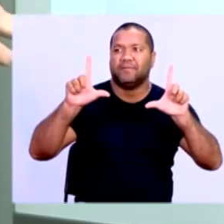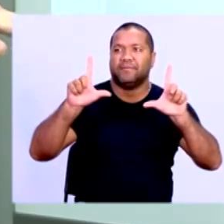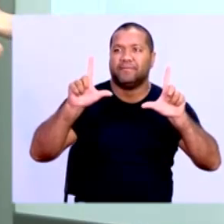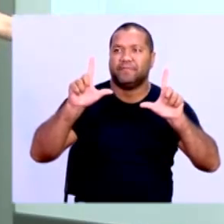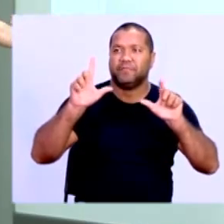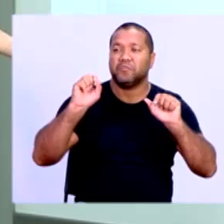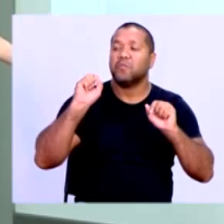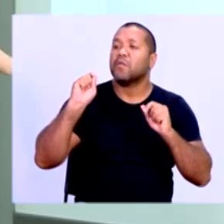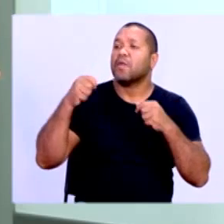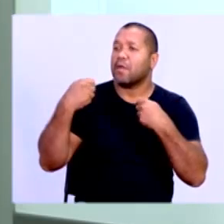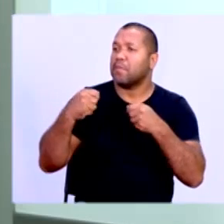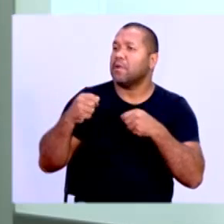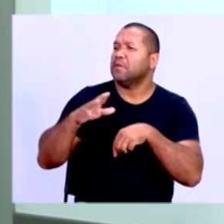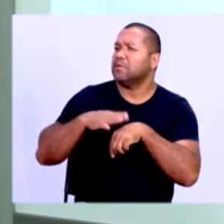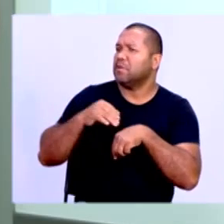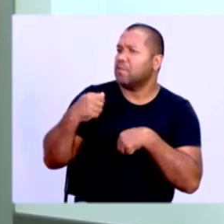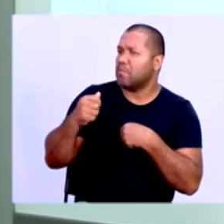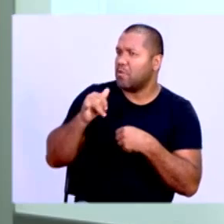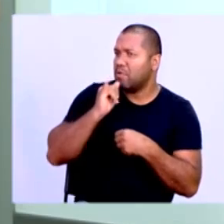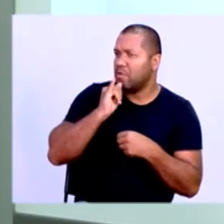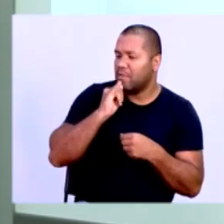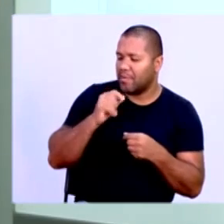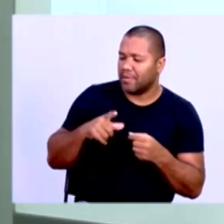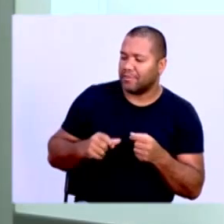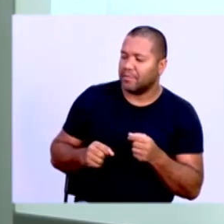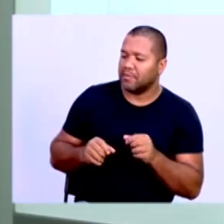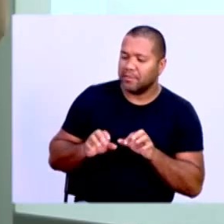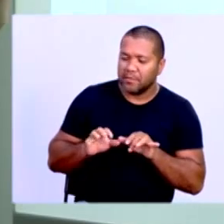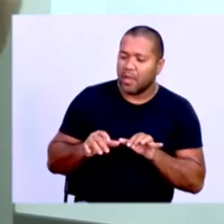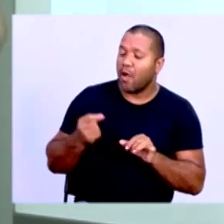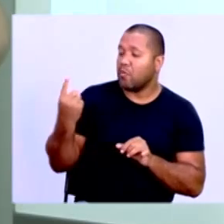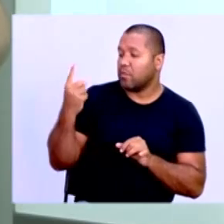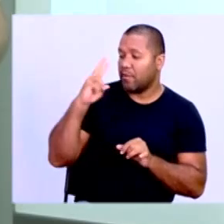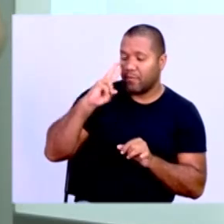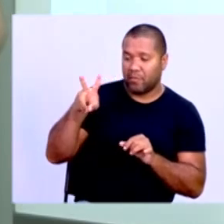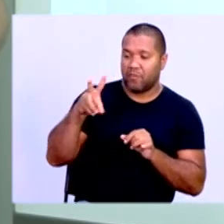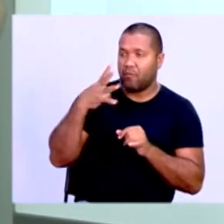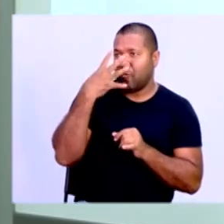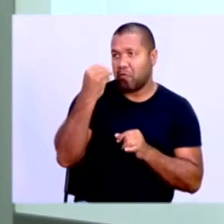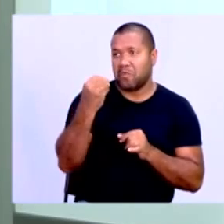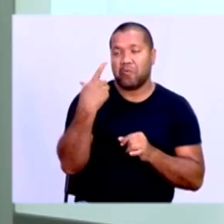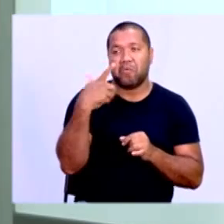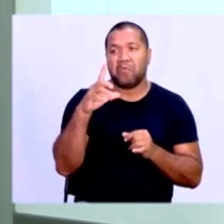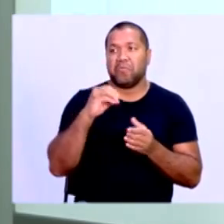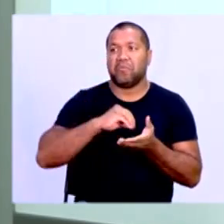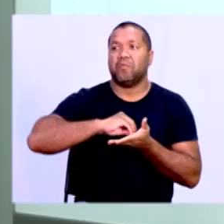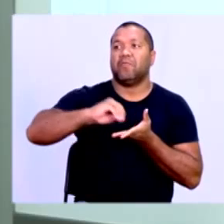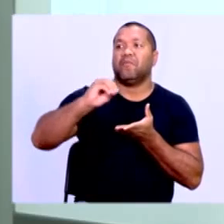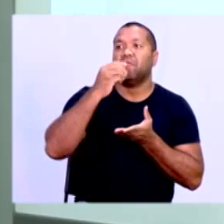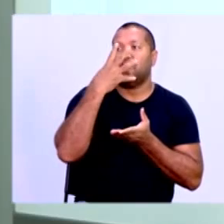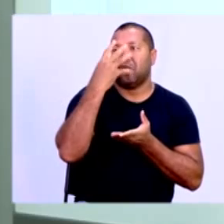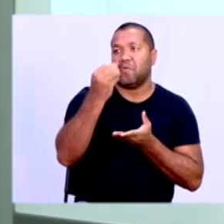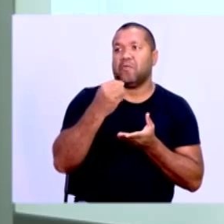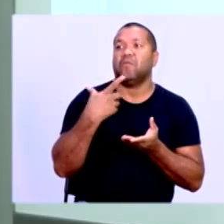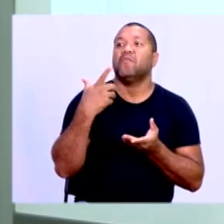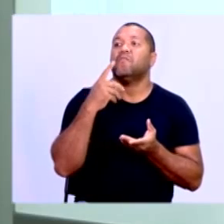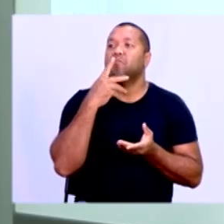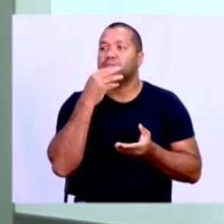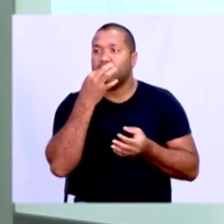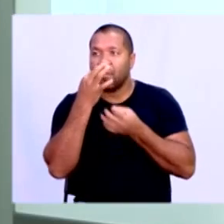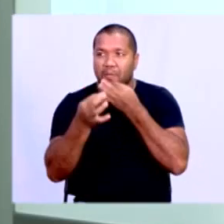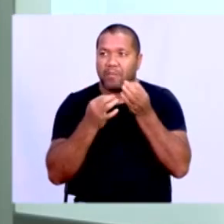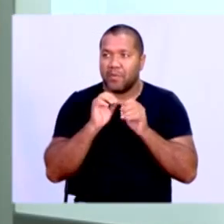é. Por exemplo, se eu estiver entrando, um está vendo foto, um está inserindo as fotos, um está colocando um comentário, um